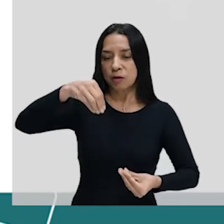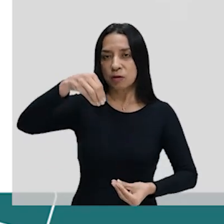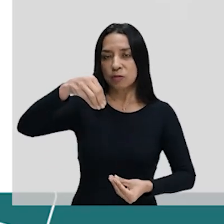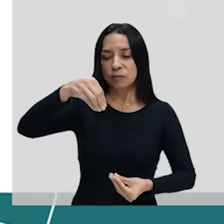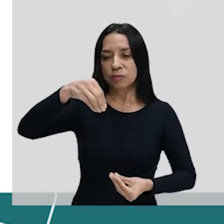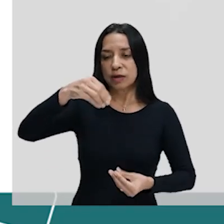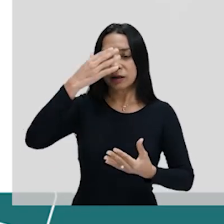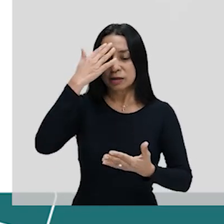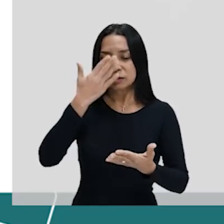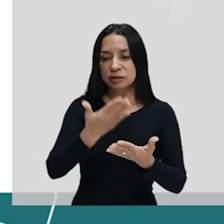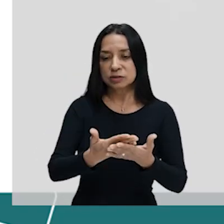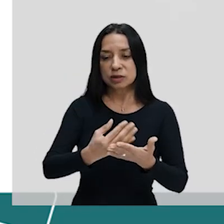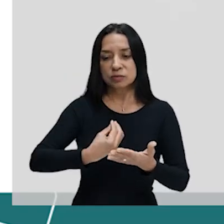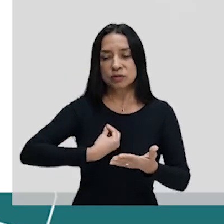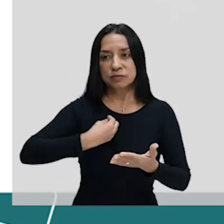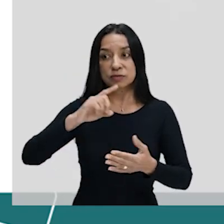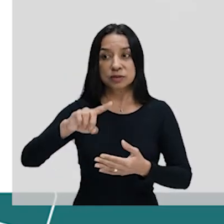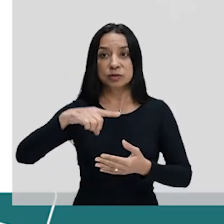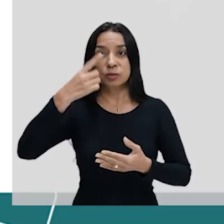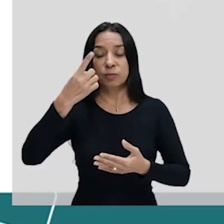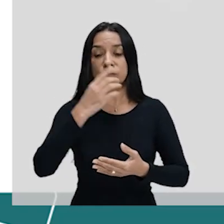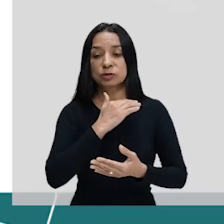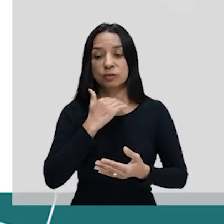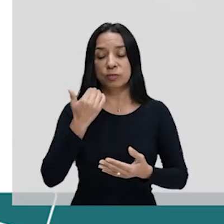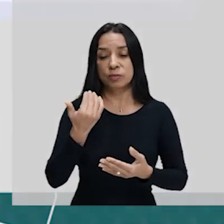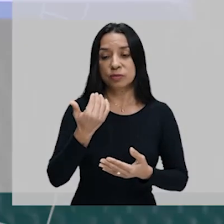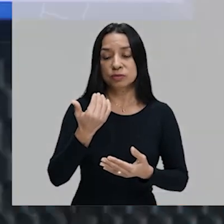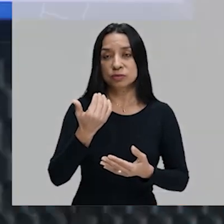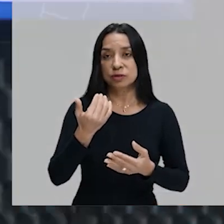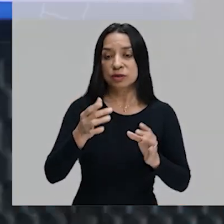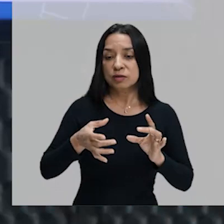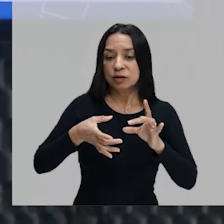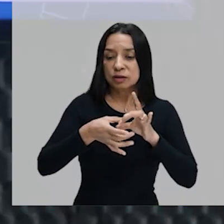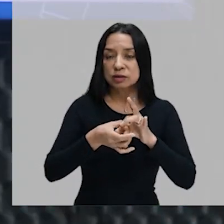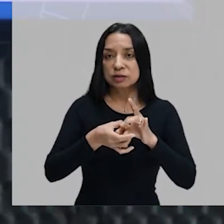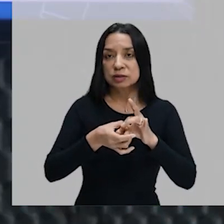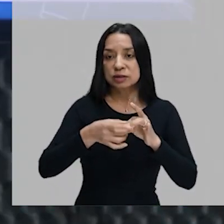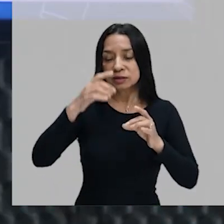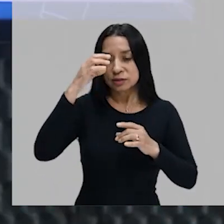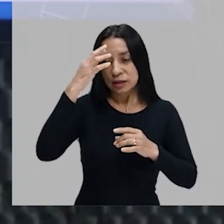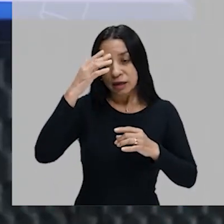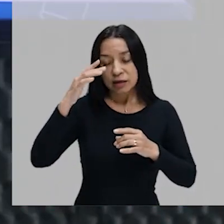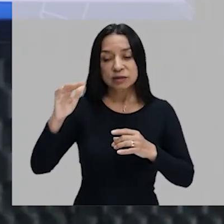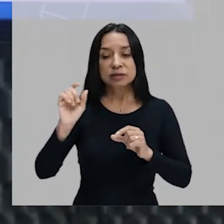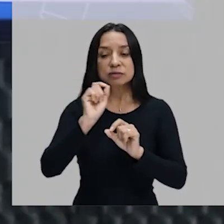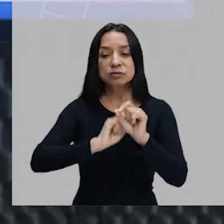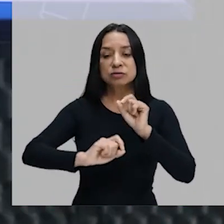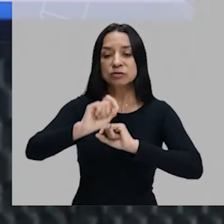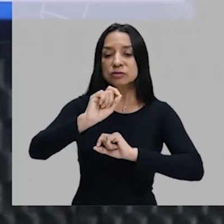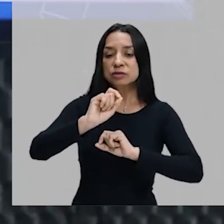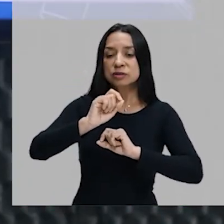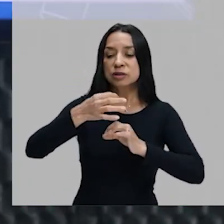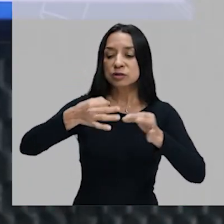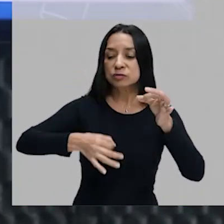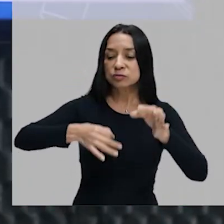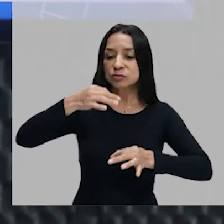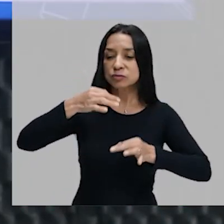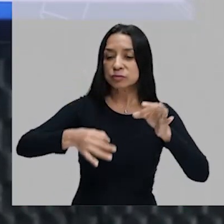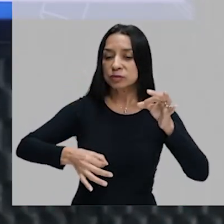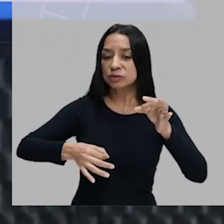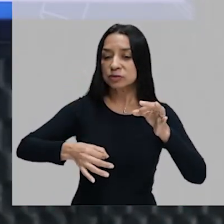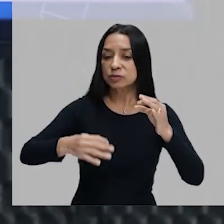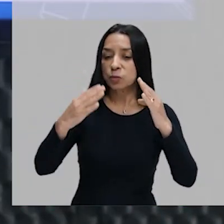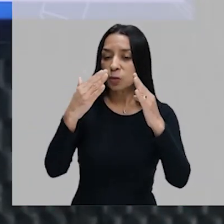a morte, na vida após túmulo, ela estava ligada à ideia de um julgamento perante o tribunal